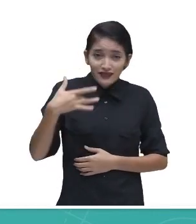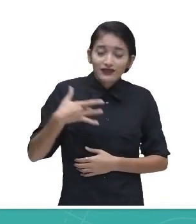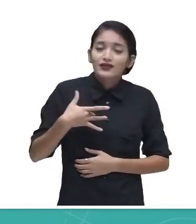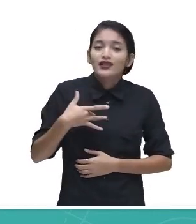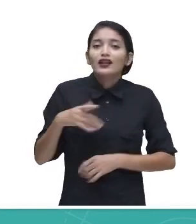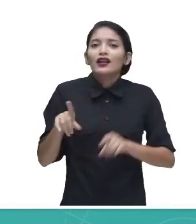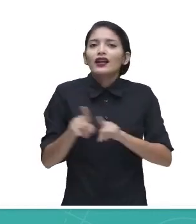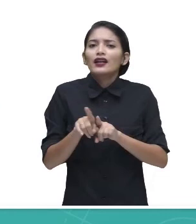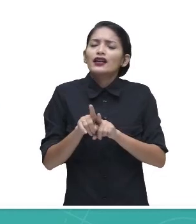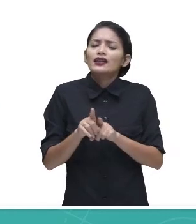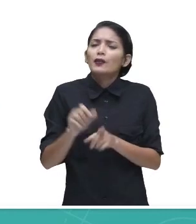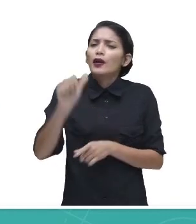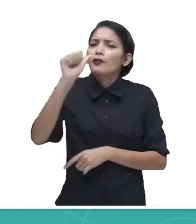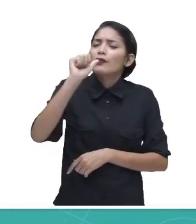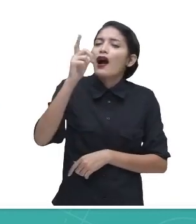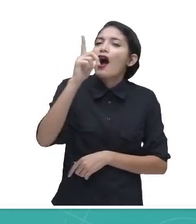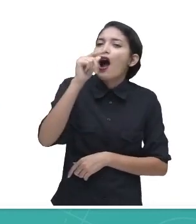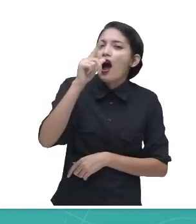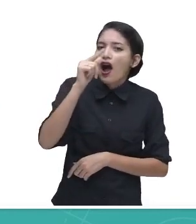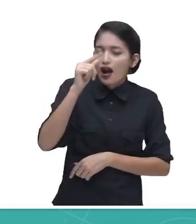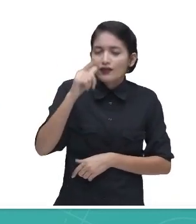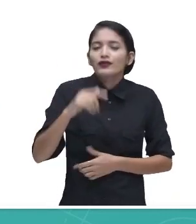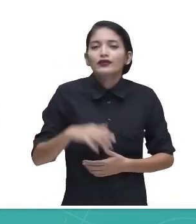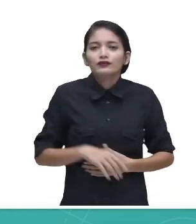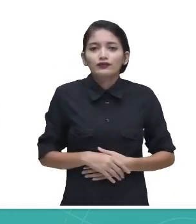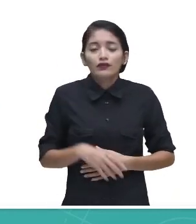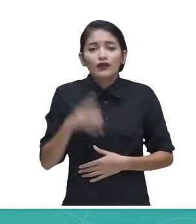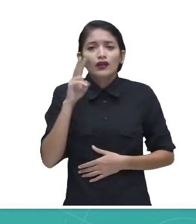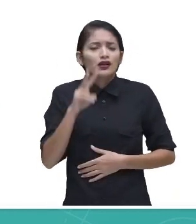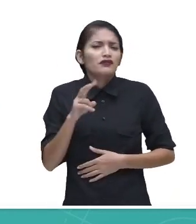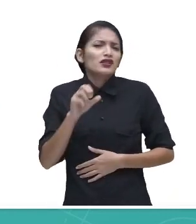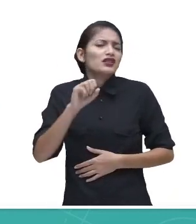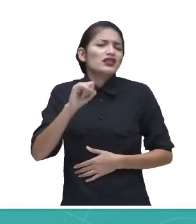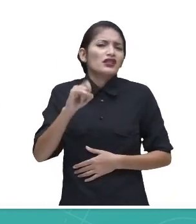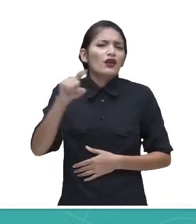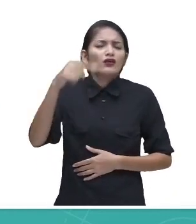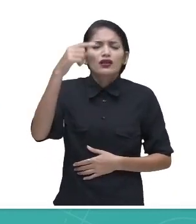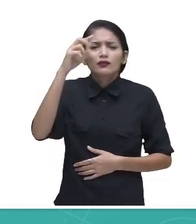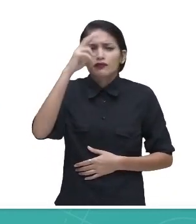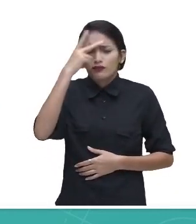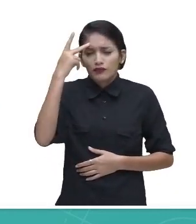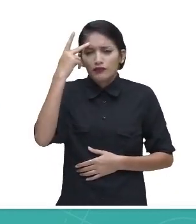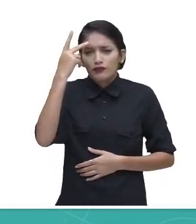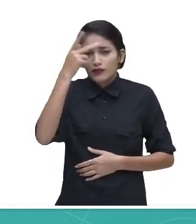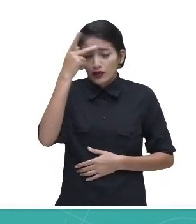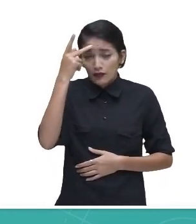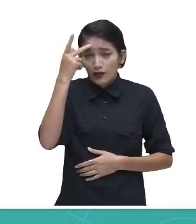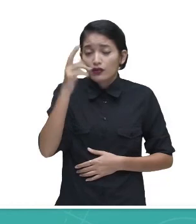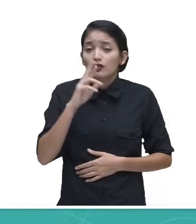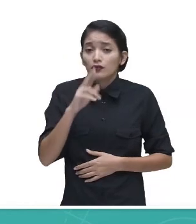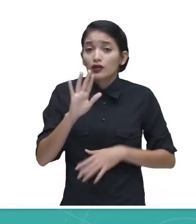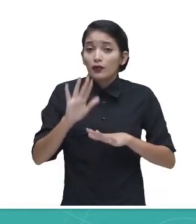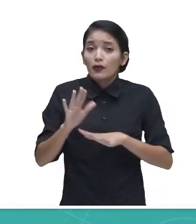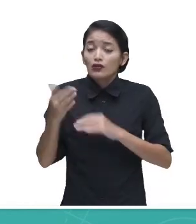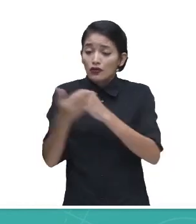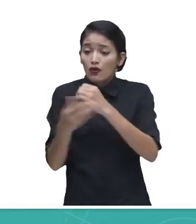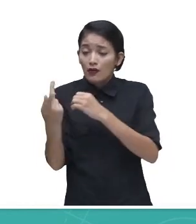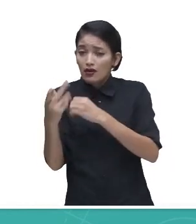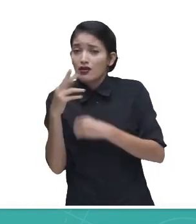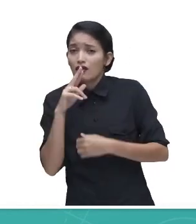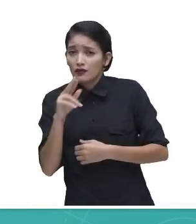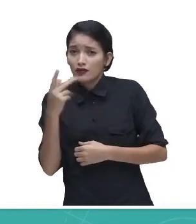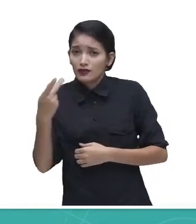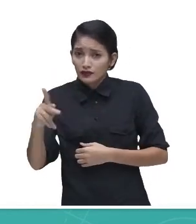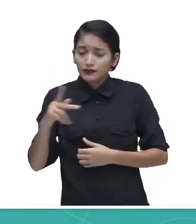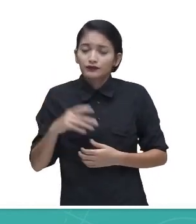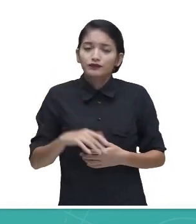saudável e tomar bastante água. Eu não vi aqui no chat se outra pessoa respondeu, mas eu vou me basear aqui na resposta